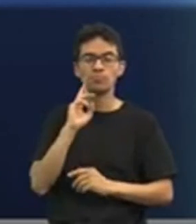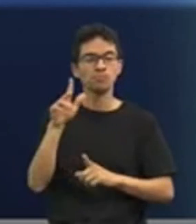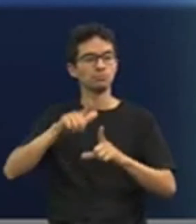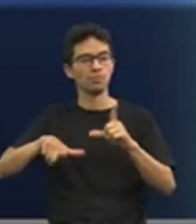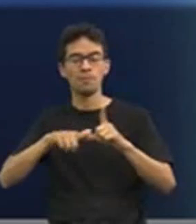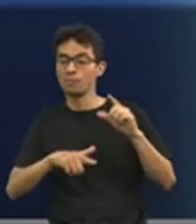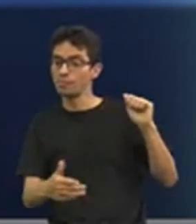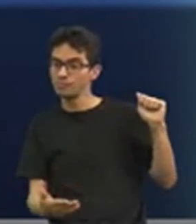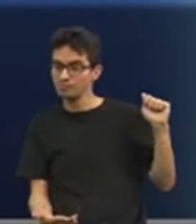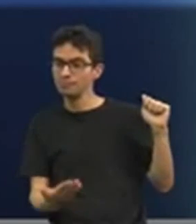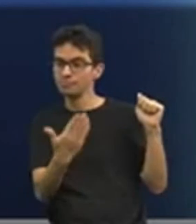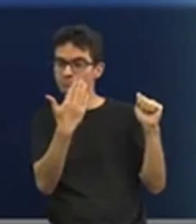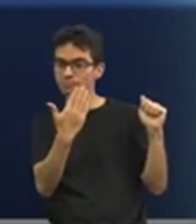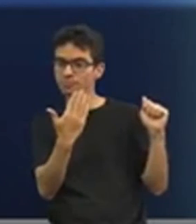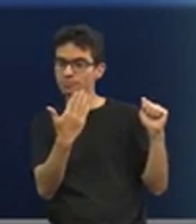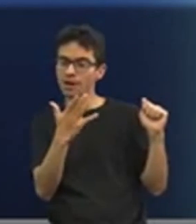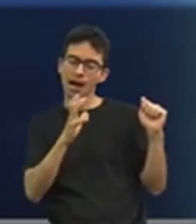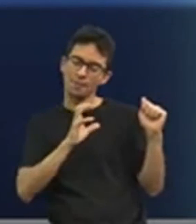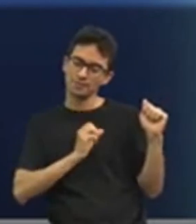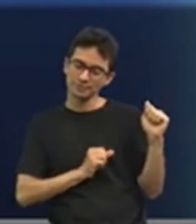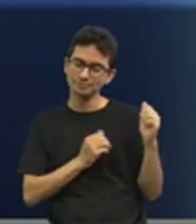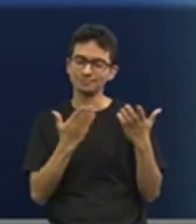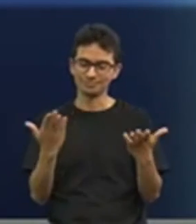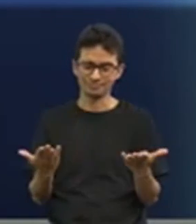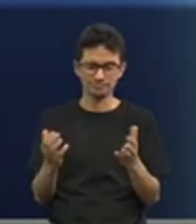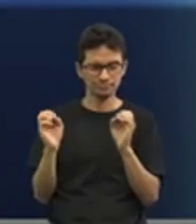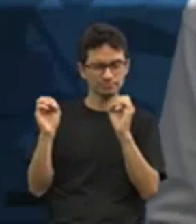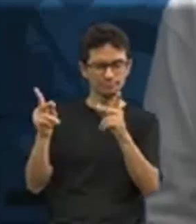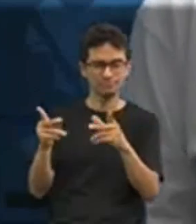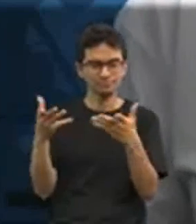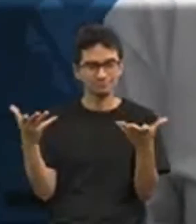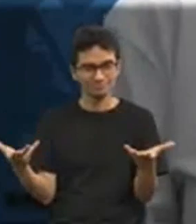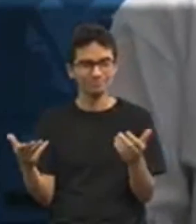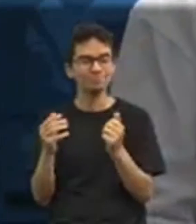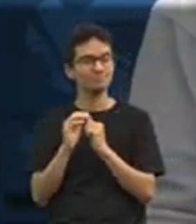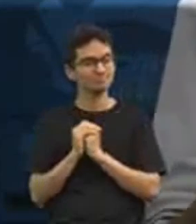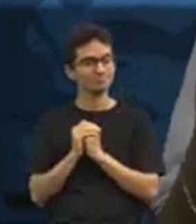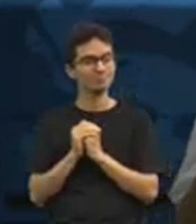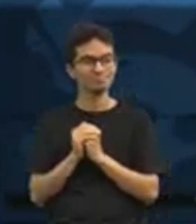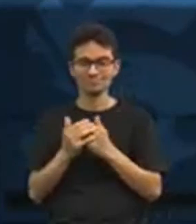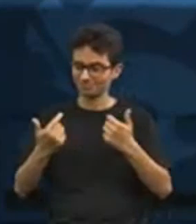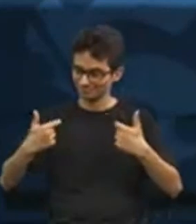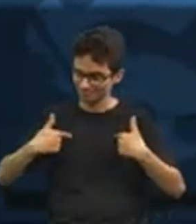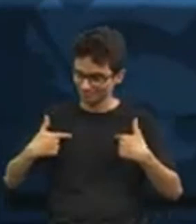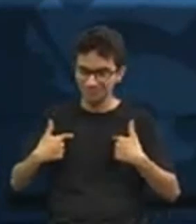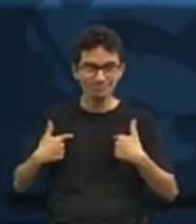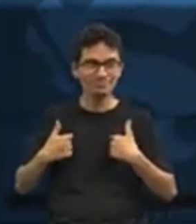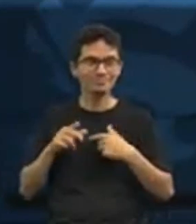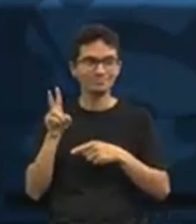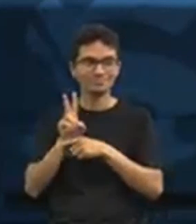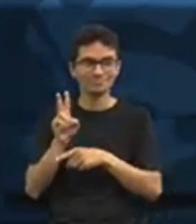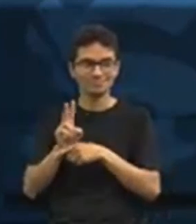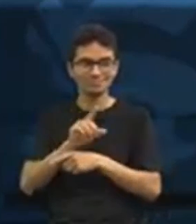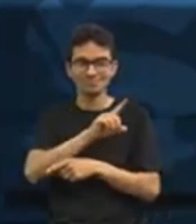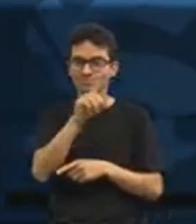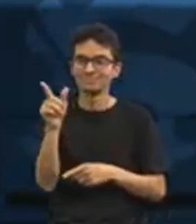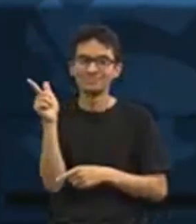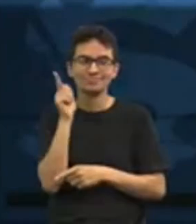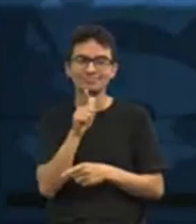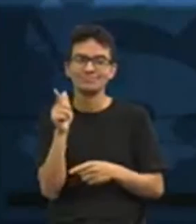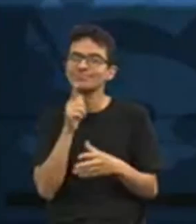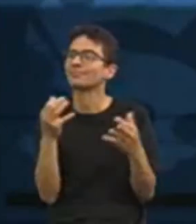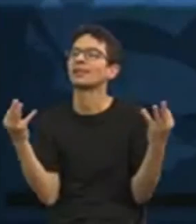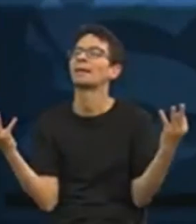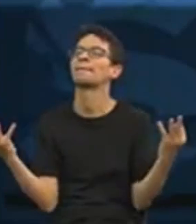vai ser a letra A de amor ok bom eu espero que você tenha feito